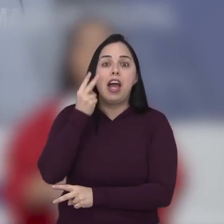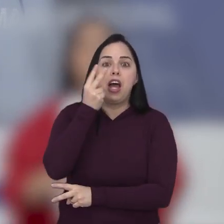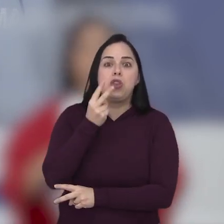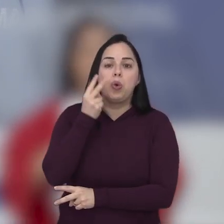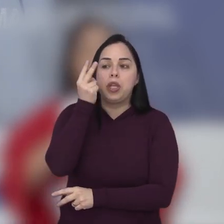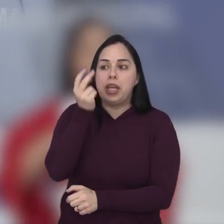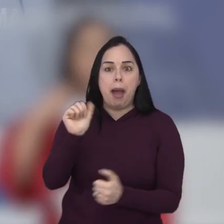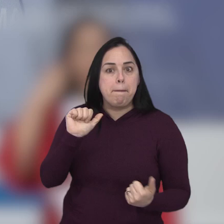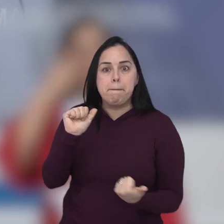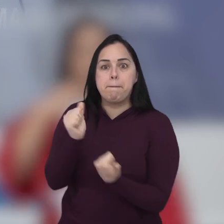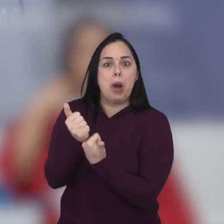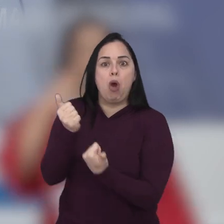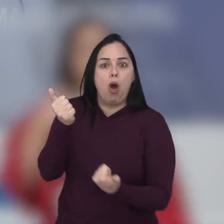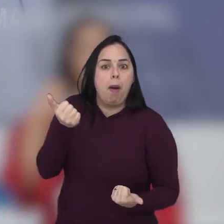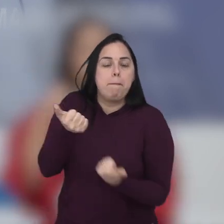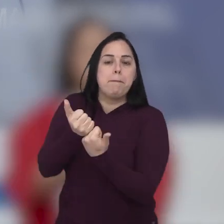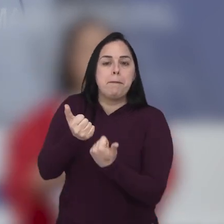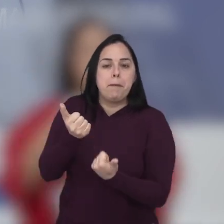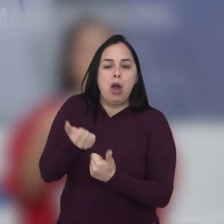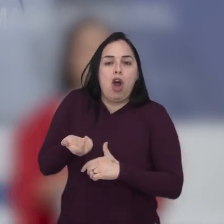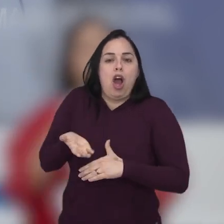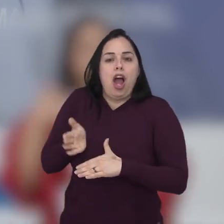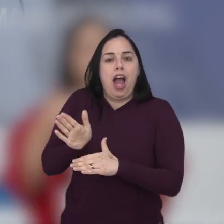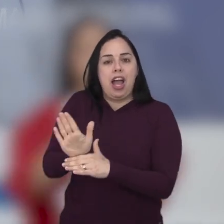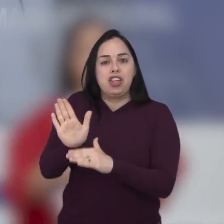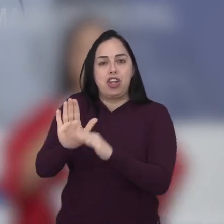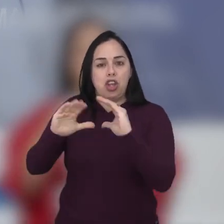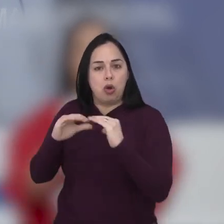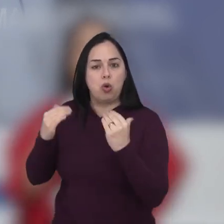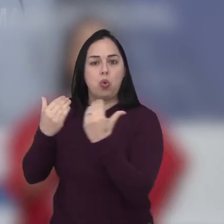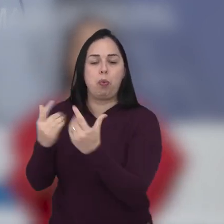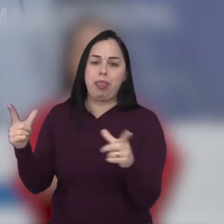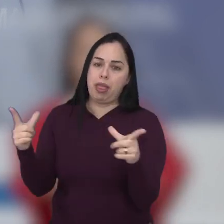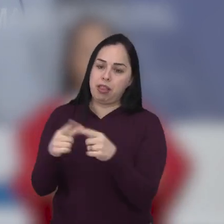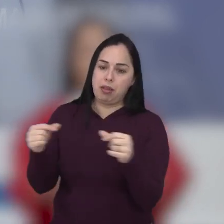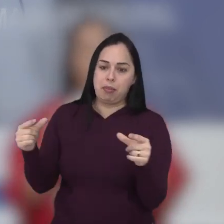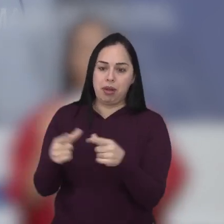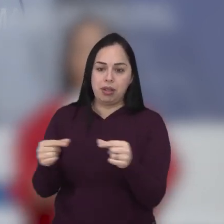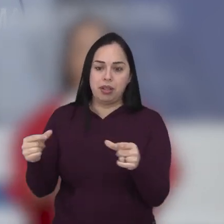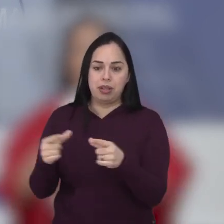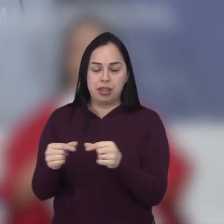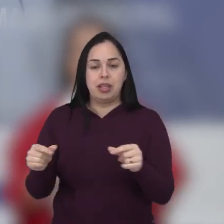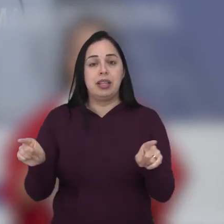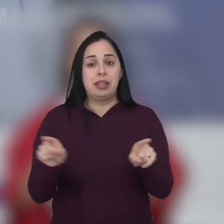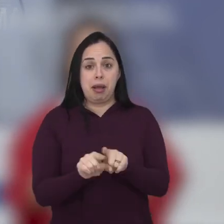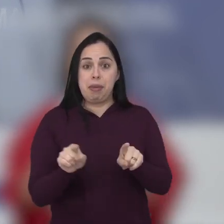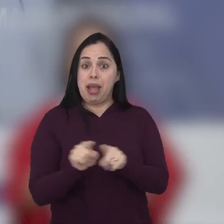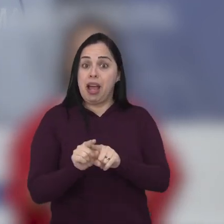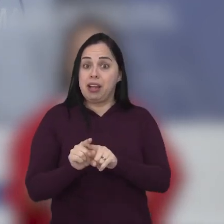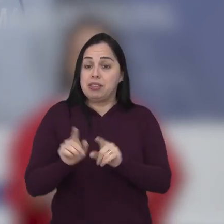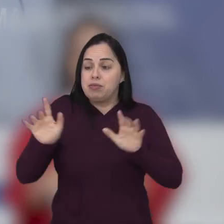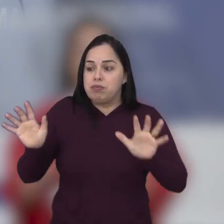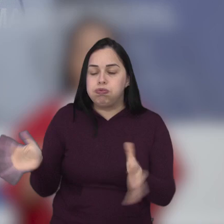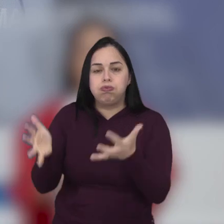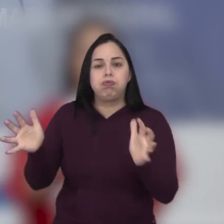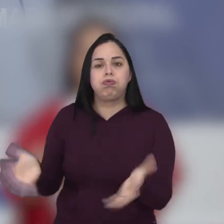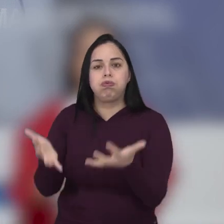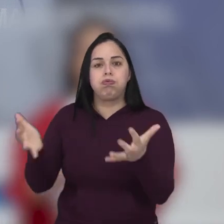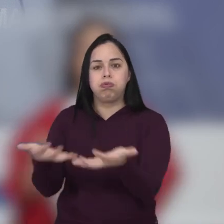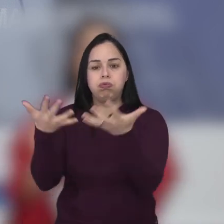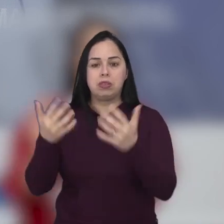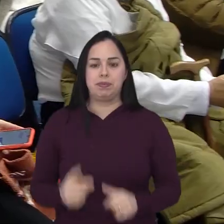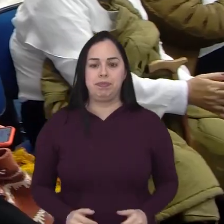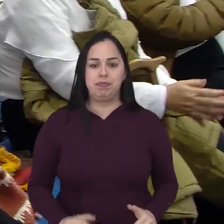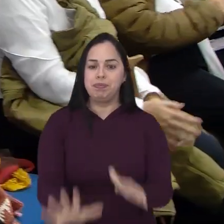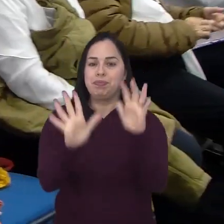vereadores trabalhando em prol da colônia japonesa e para o bem do São José dos